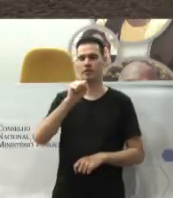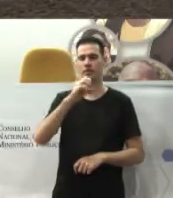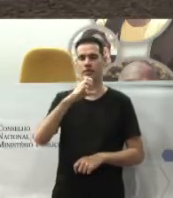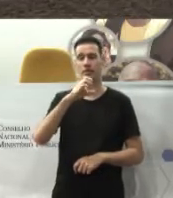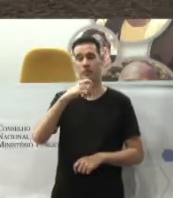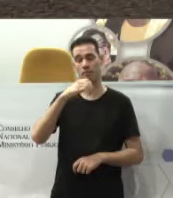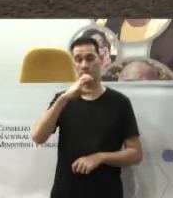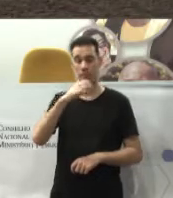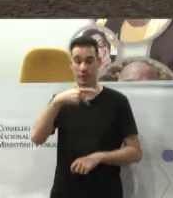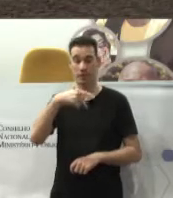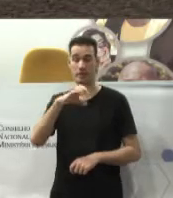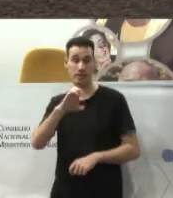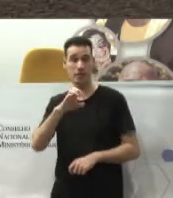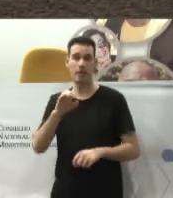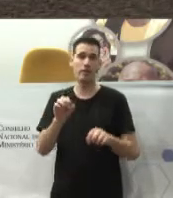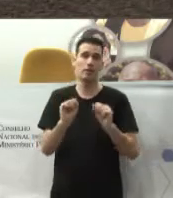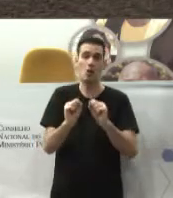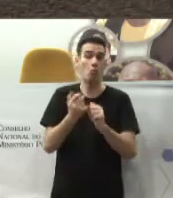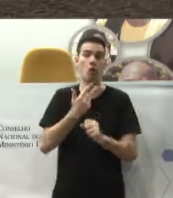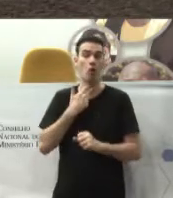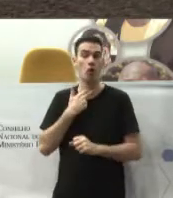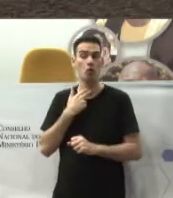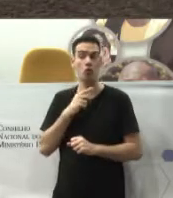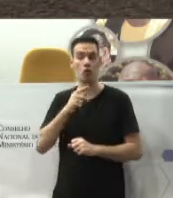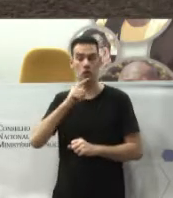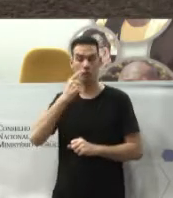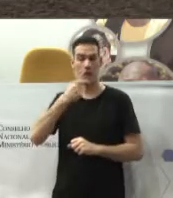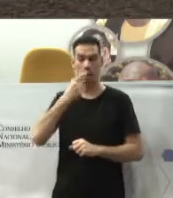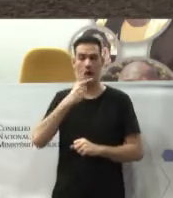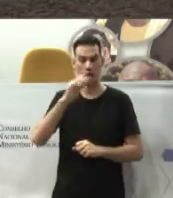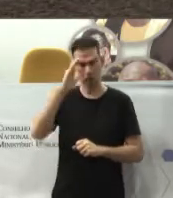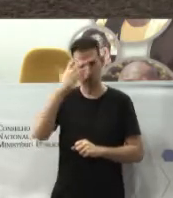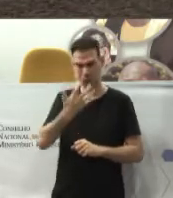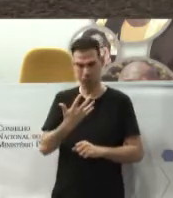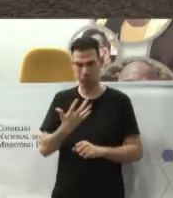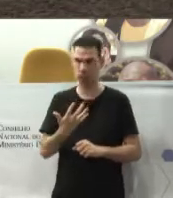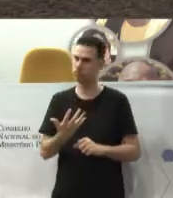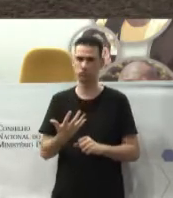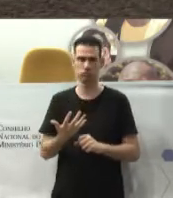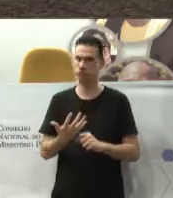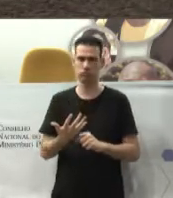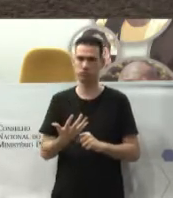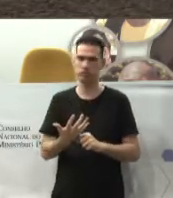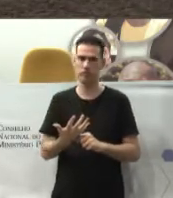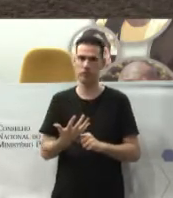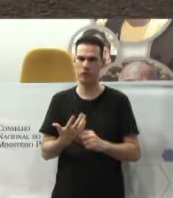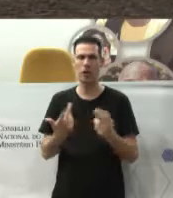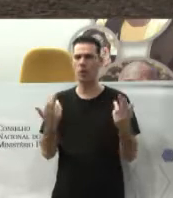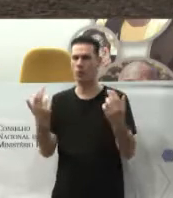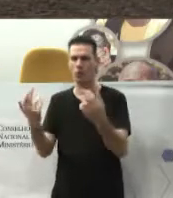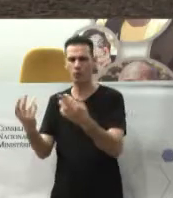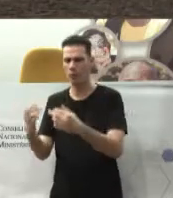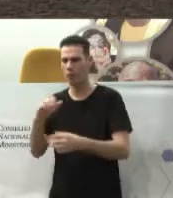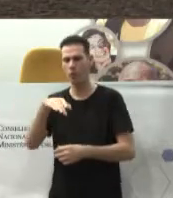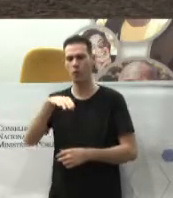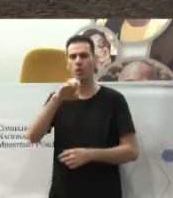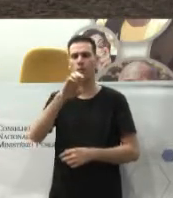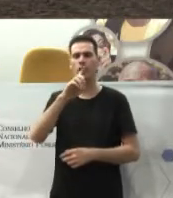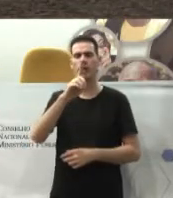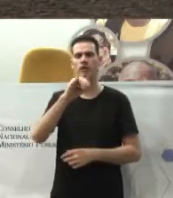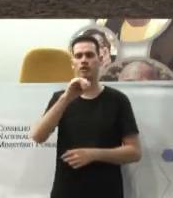sugerir soluções. Pronto. Botamos isso lá, como se isso fosse uma verdade absoluta. O mediador não sugere